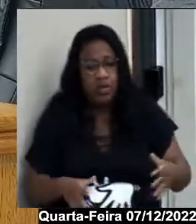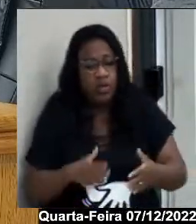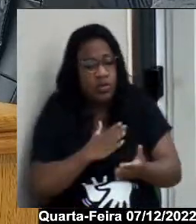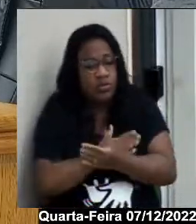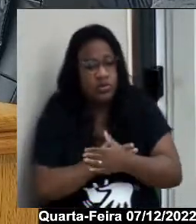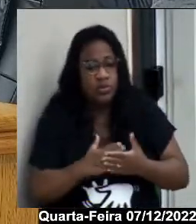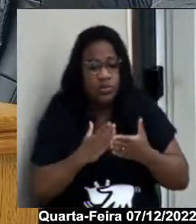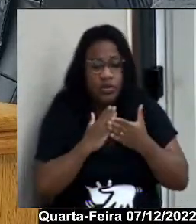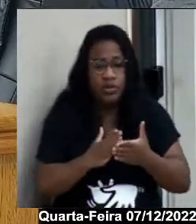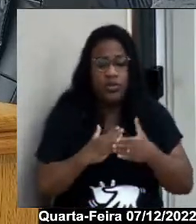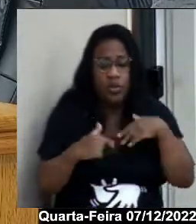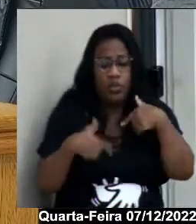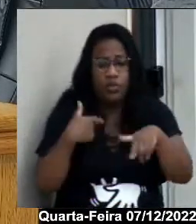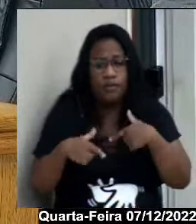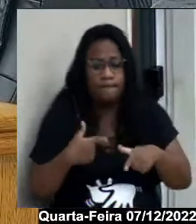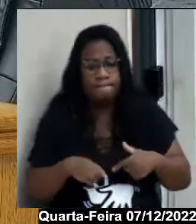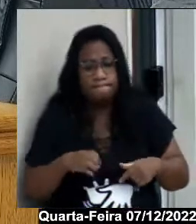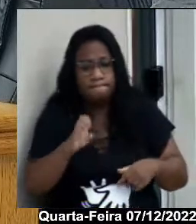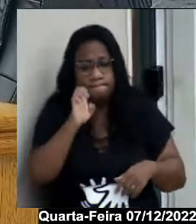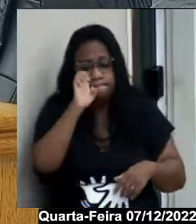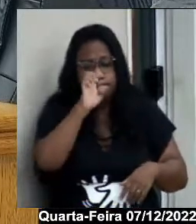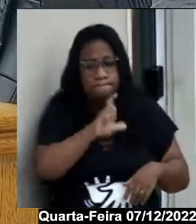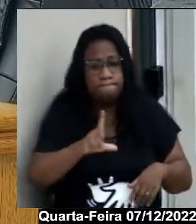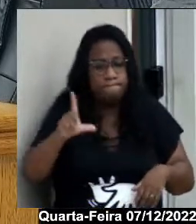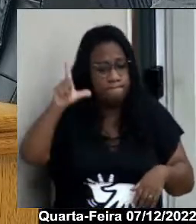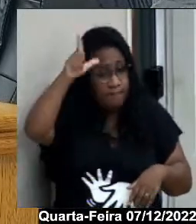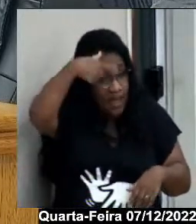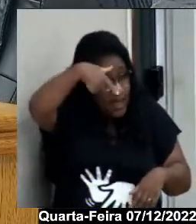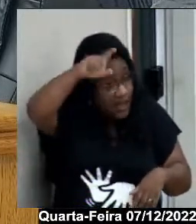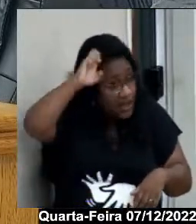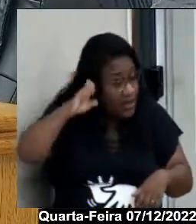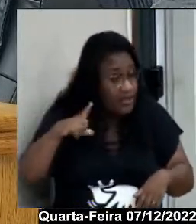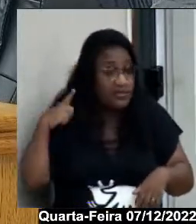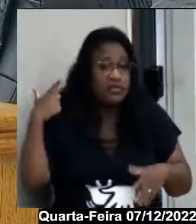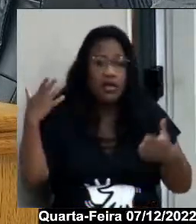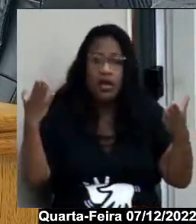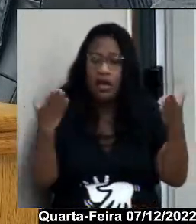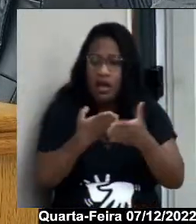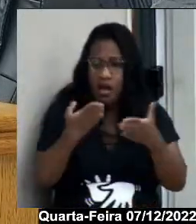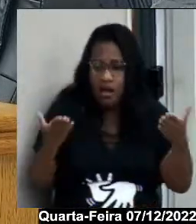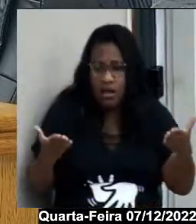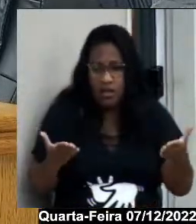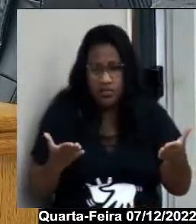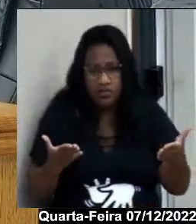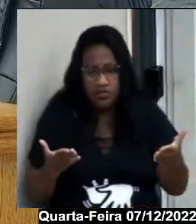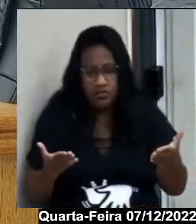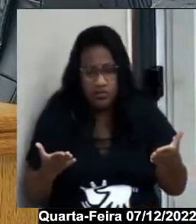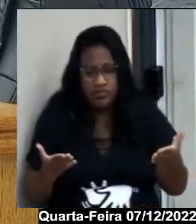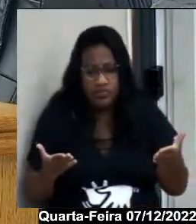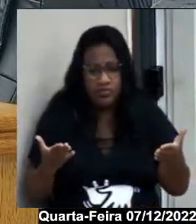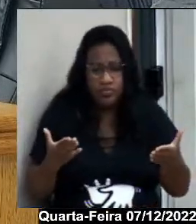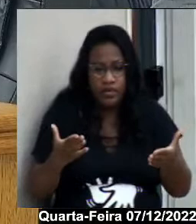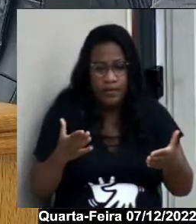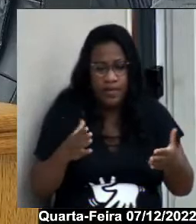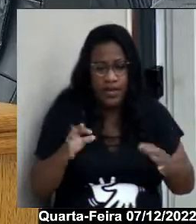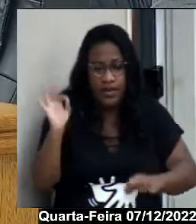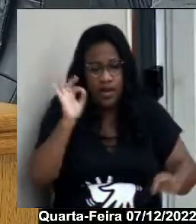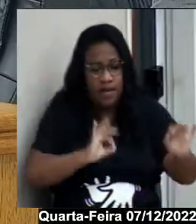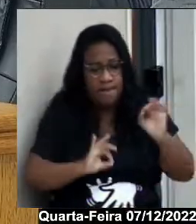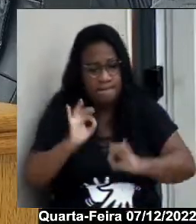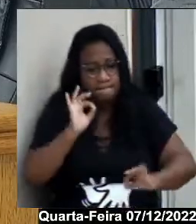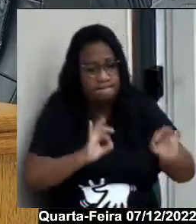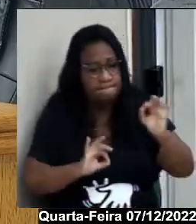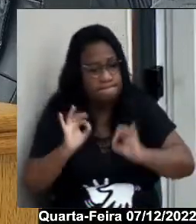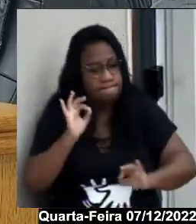Pelo contrário, quando anunciamos que a nossa deputada Elis Santos conseguiu destravar a verba para reformar a